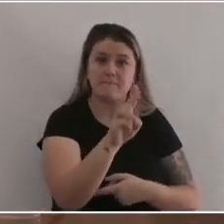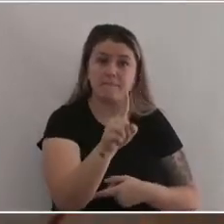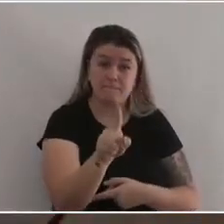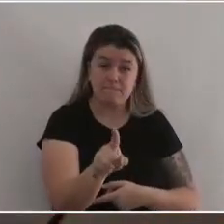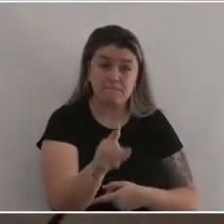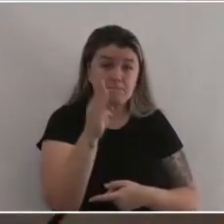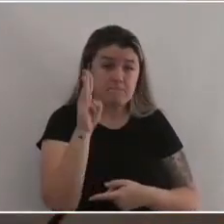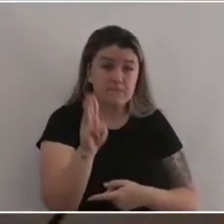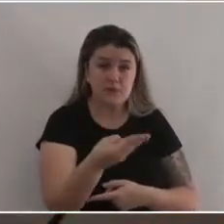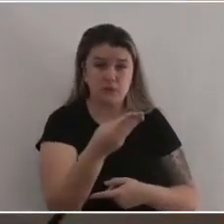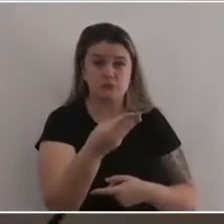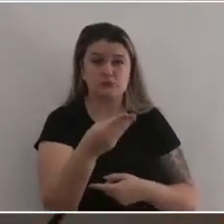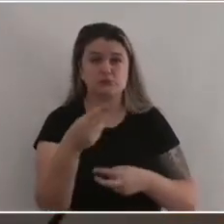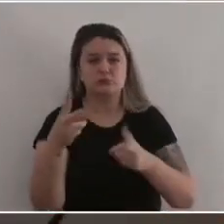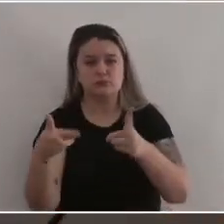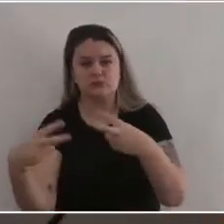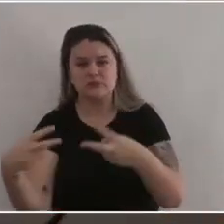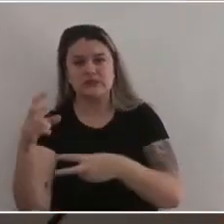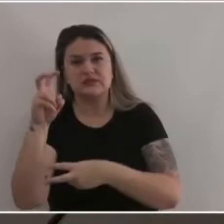13.483.000, arrecadado